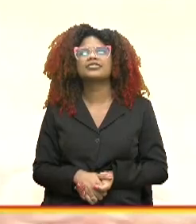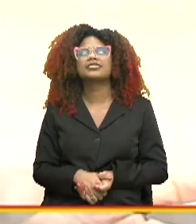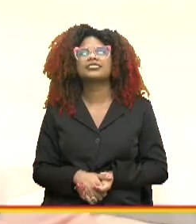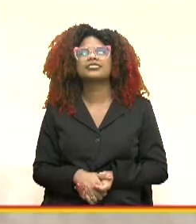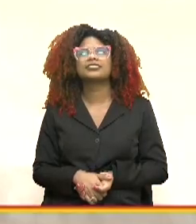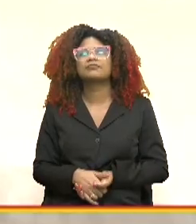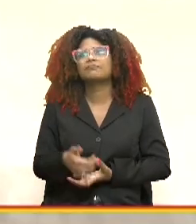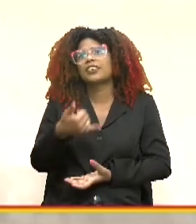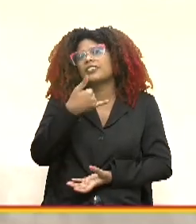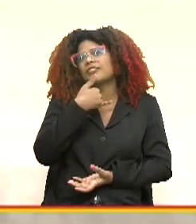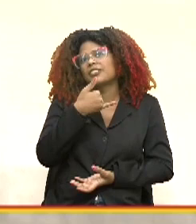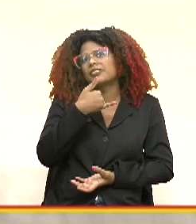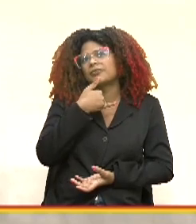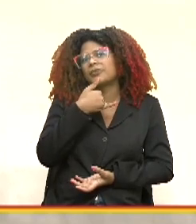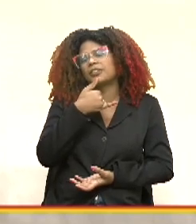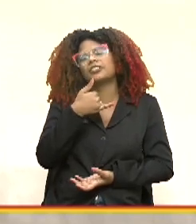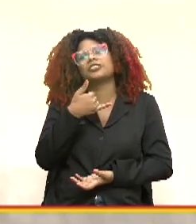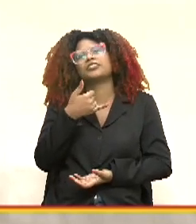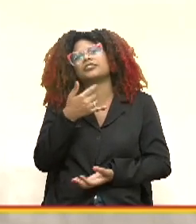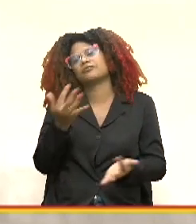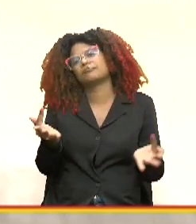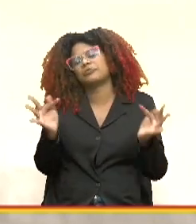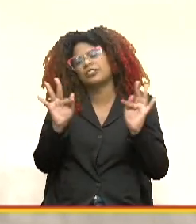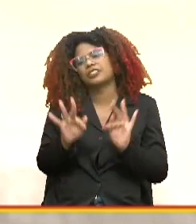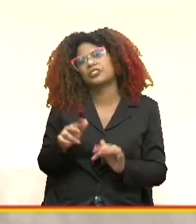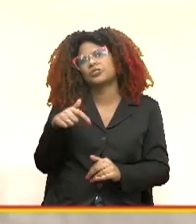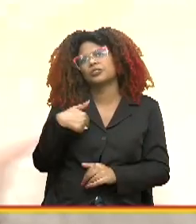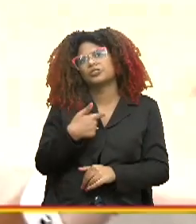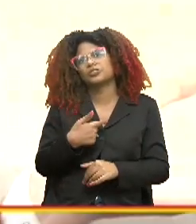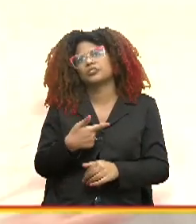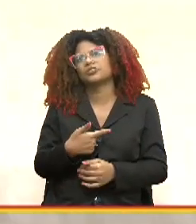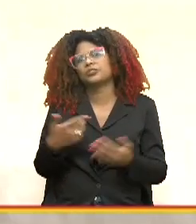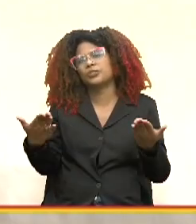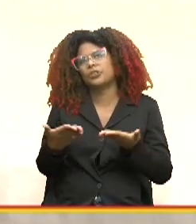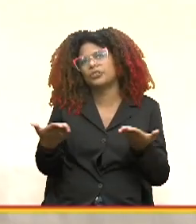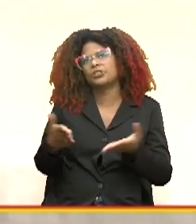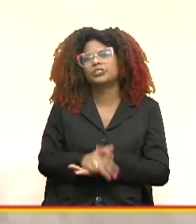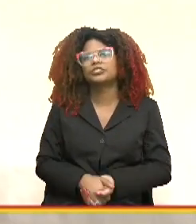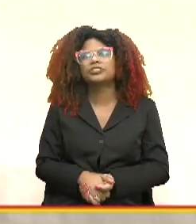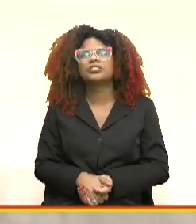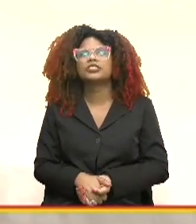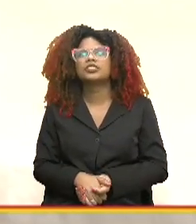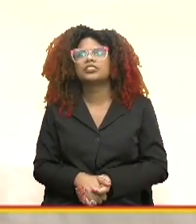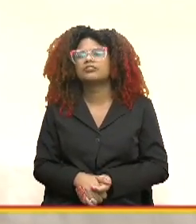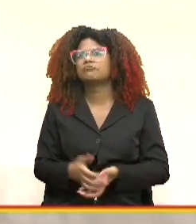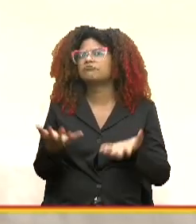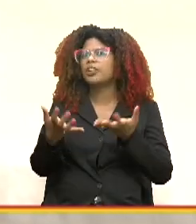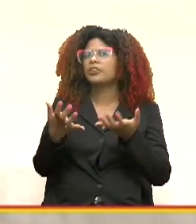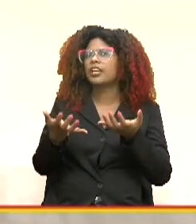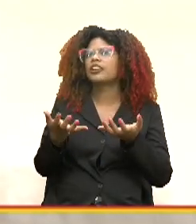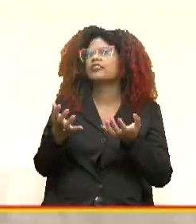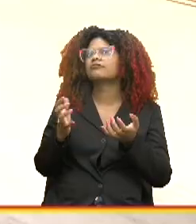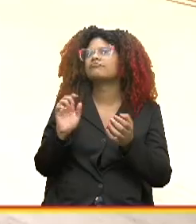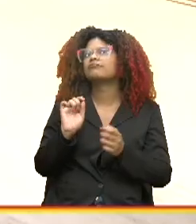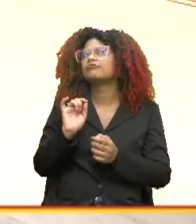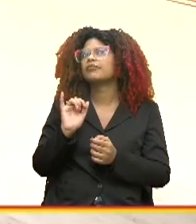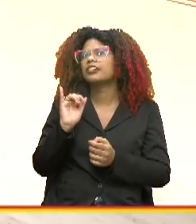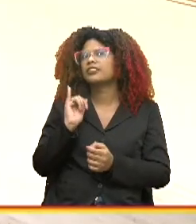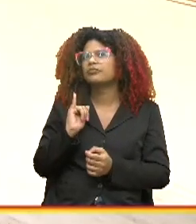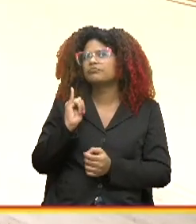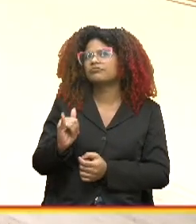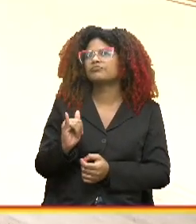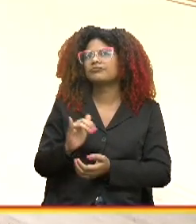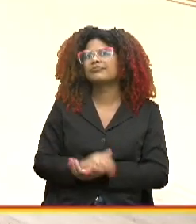infelizmente a gente está terminando o programa algum de vocês queria dar um recadinho para quem quiser adotar